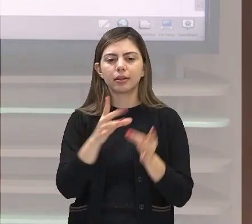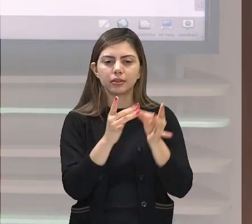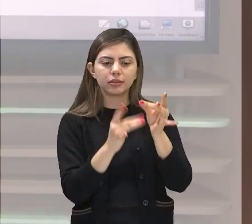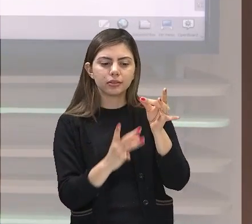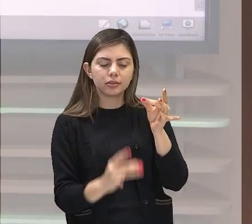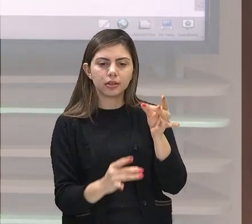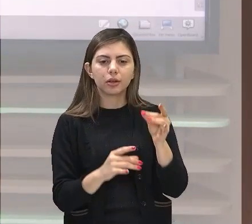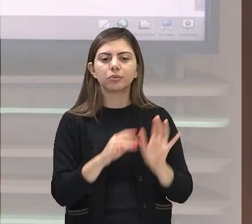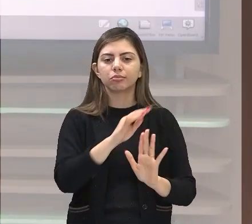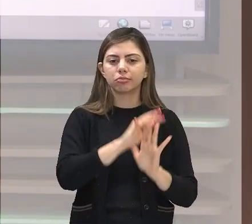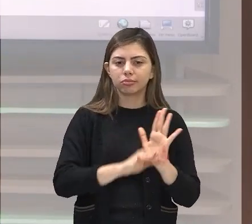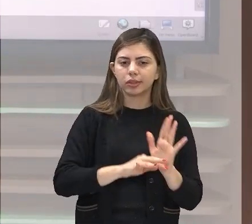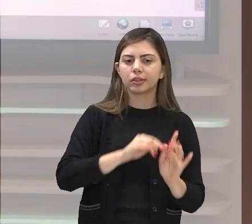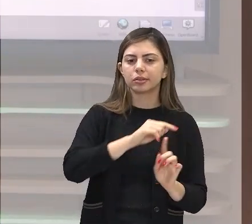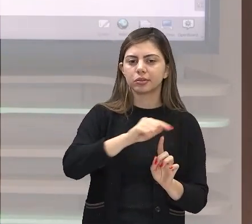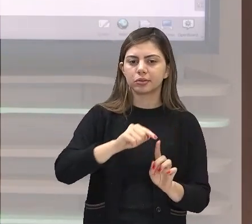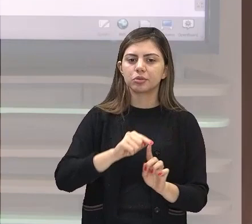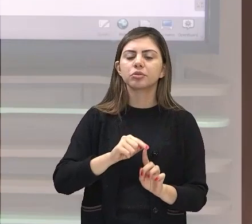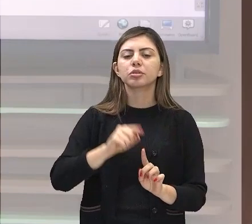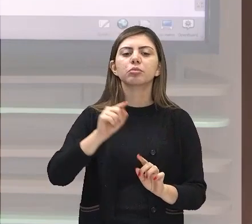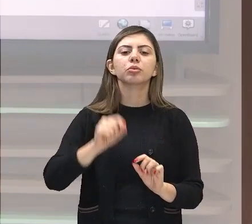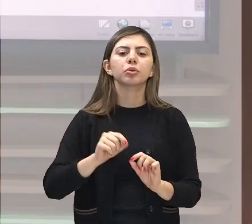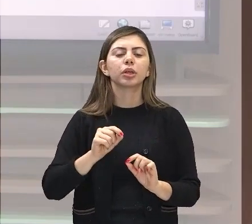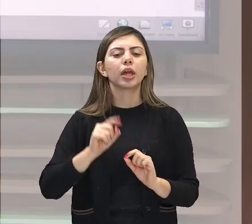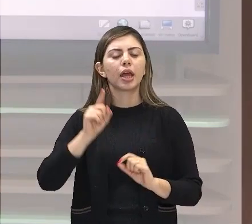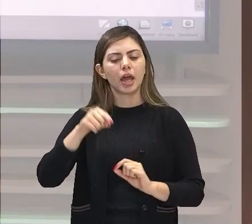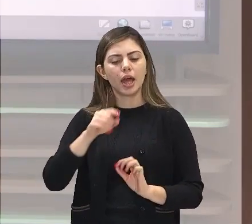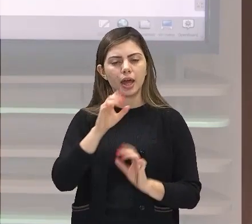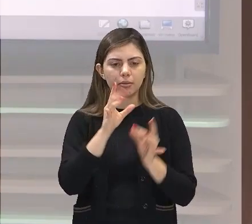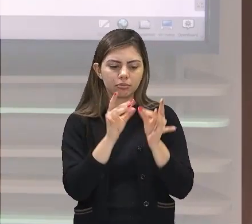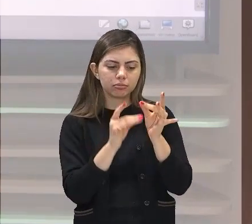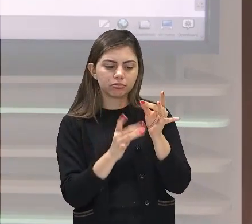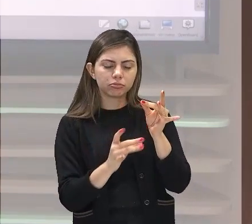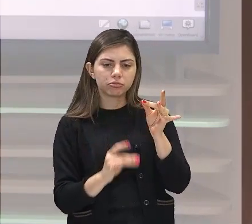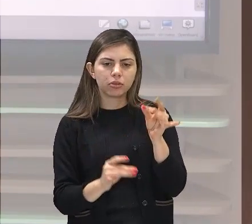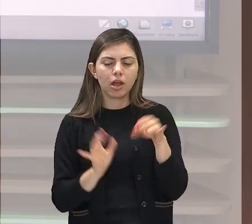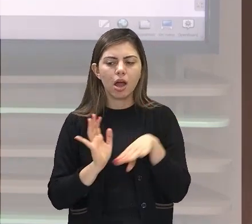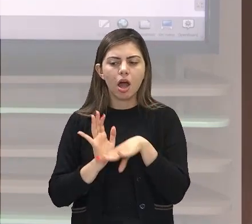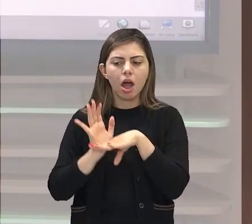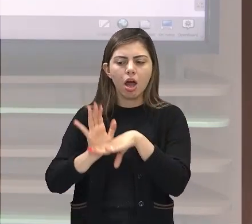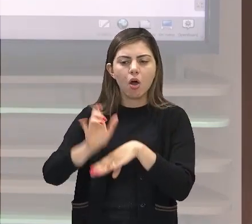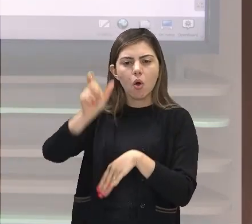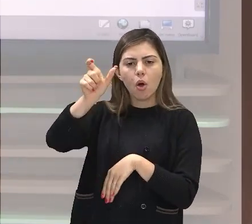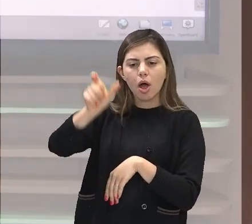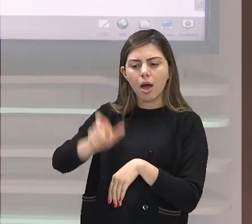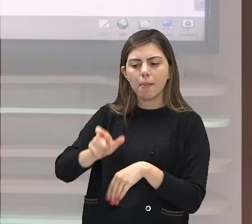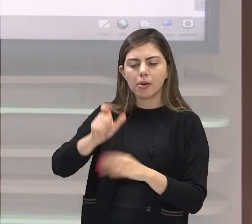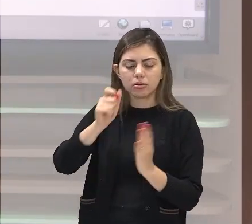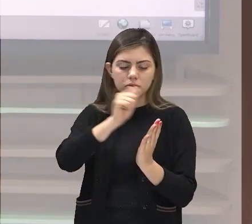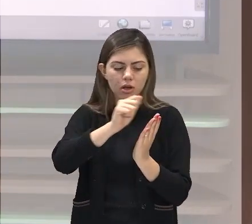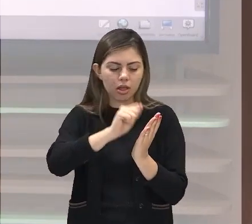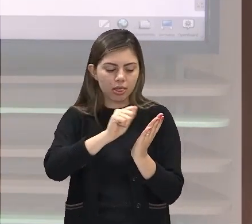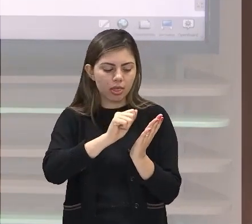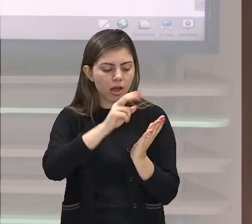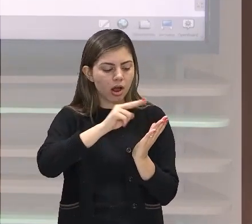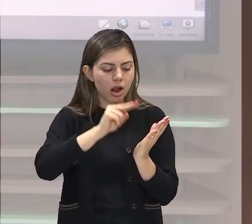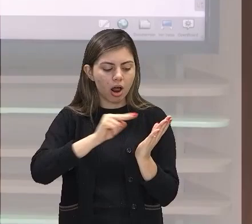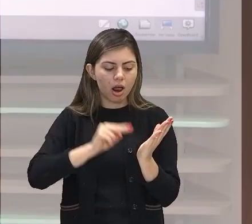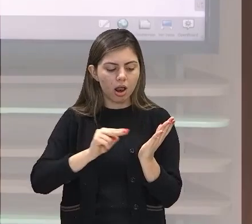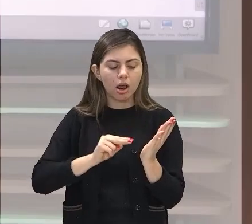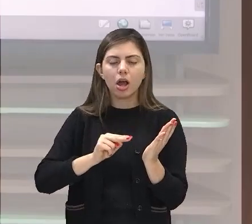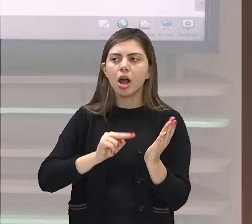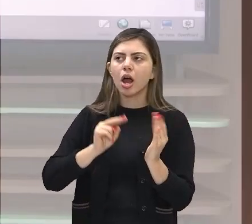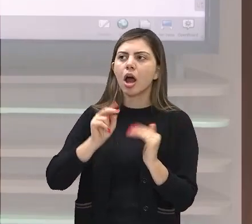tipo textual descritivo, ou tipologia descritiva, ele praticamente faz uma fotografia com